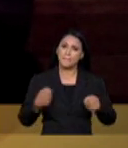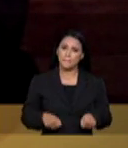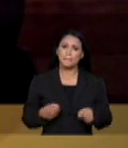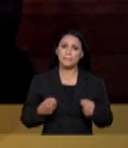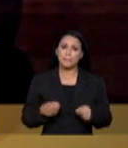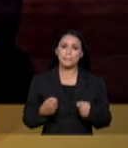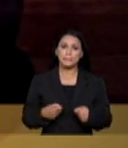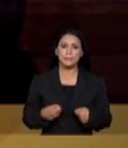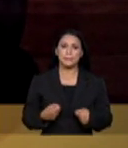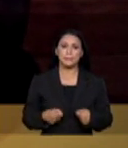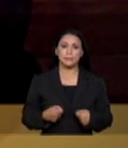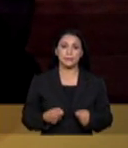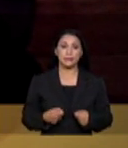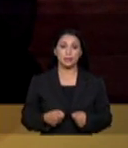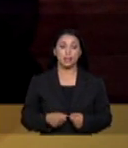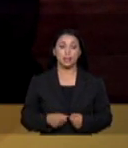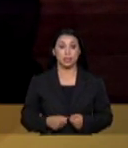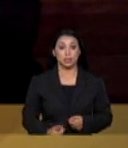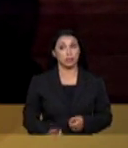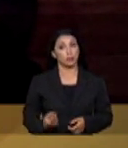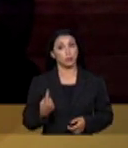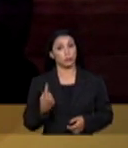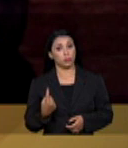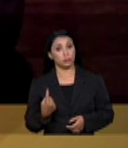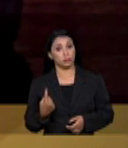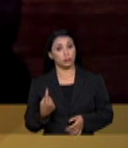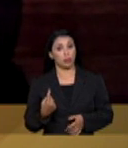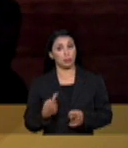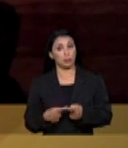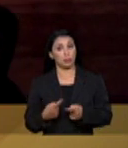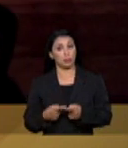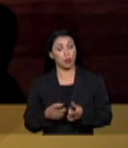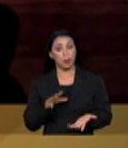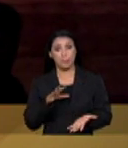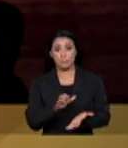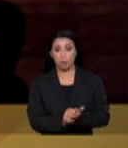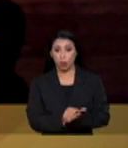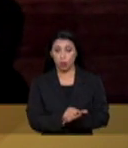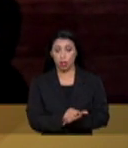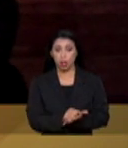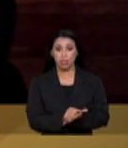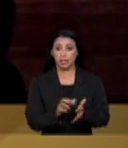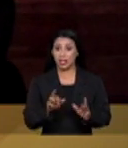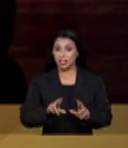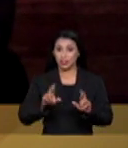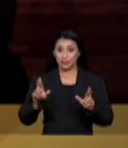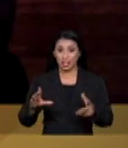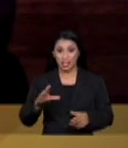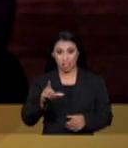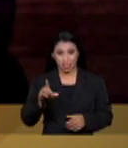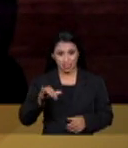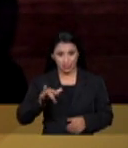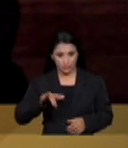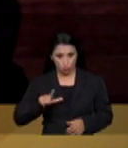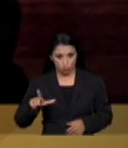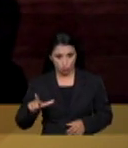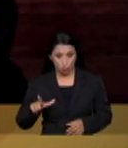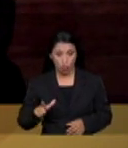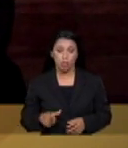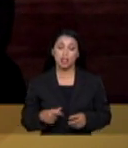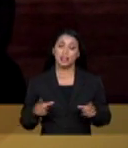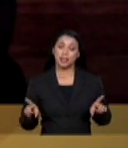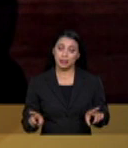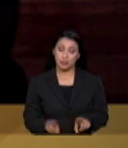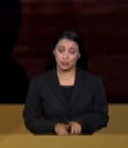necessários a uma porque se trata de uma posse qualificada distinta da pode civil e em segundo lugar